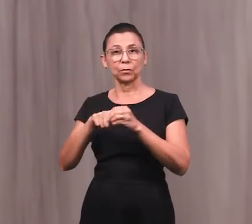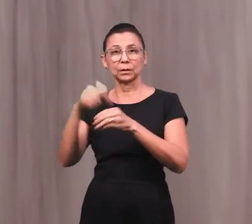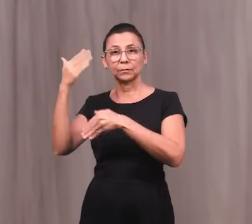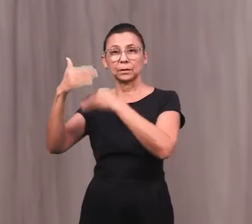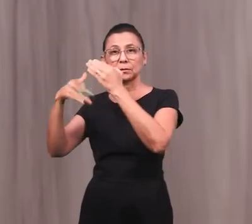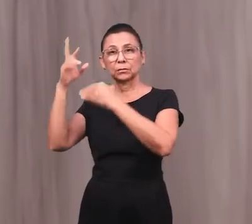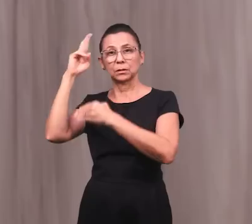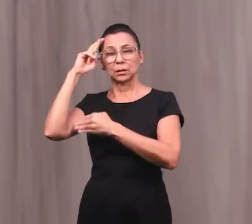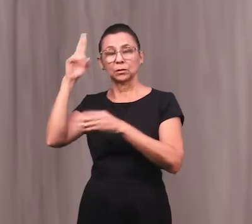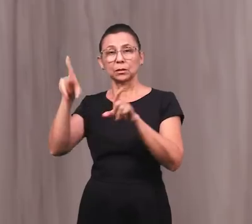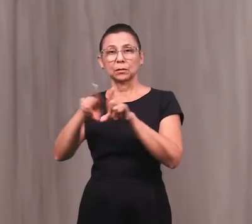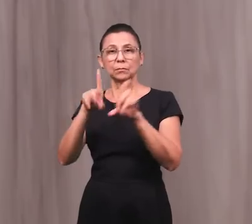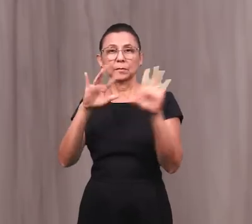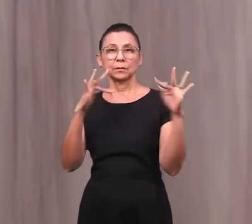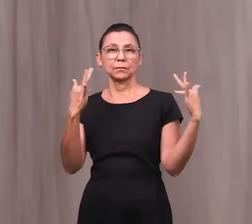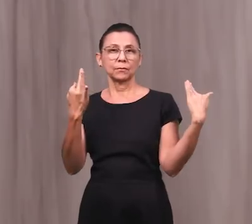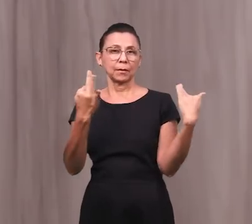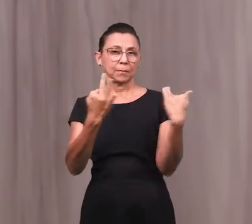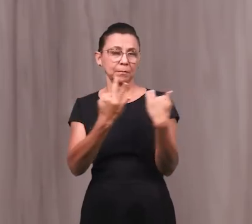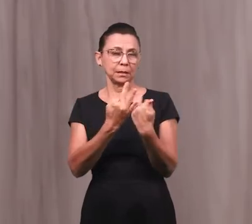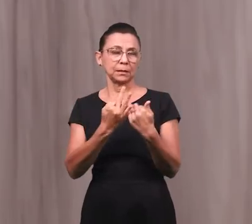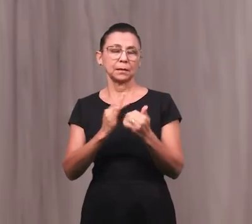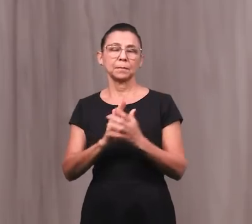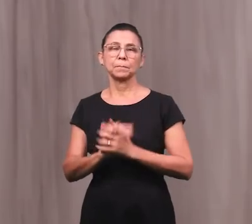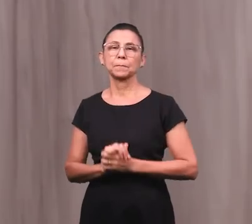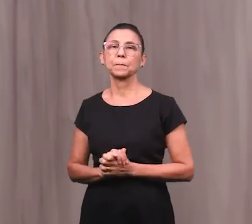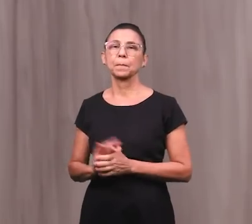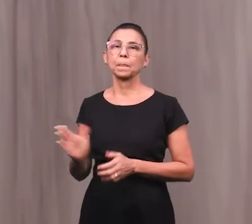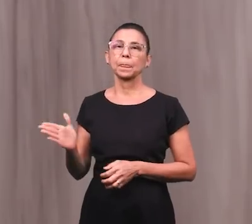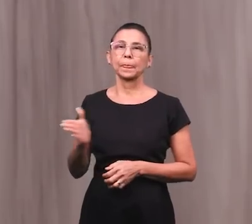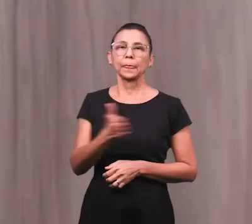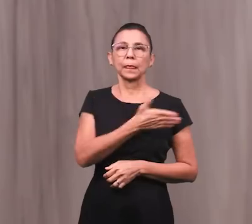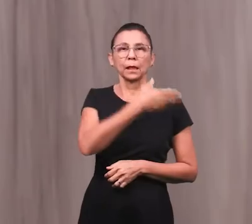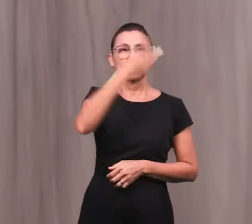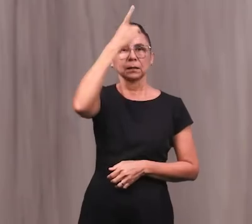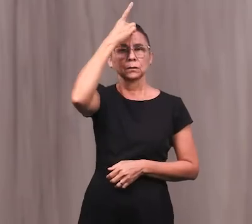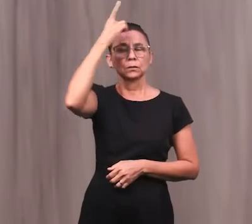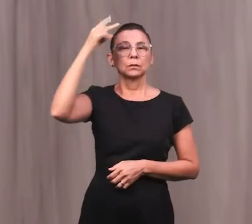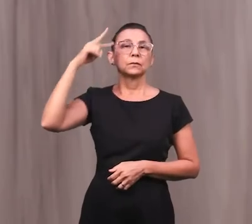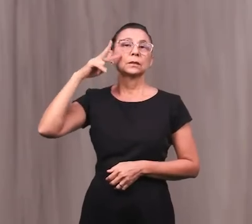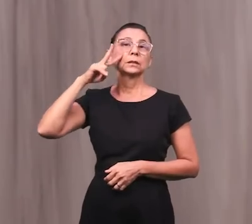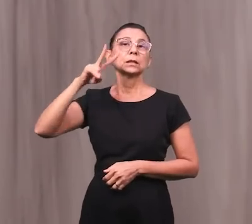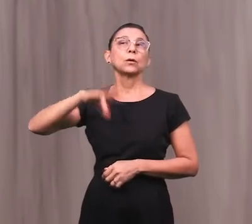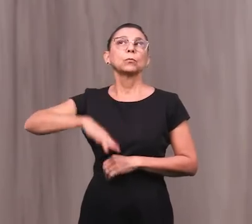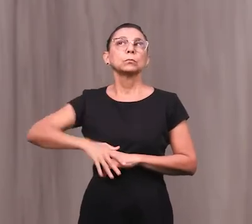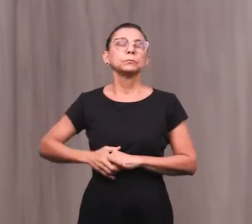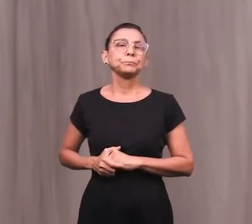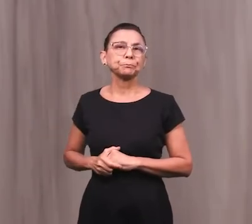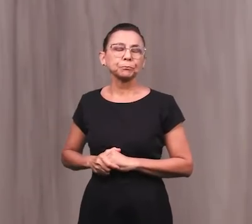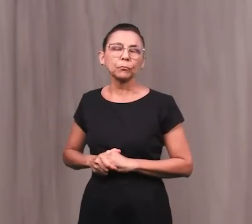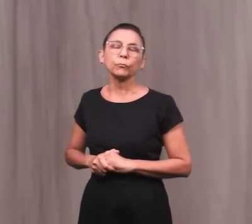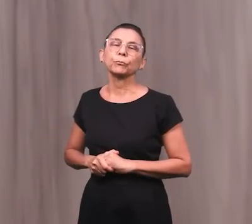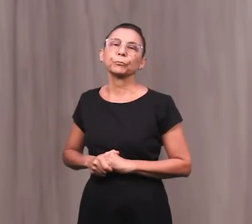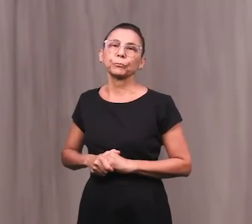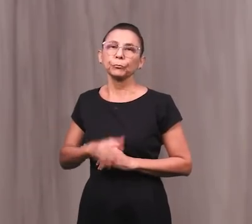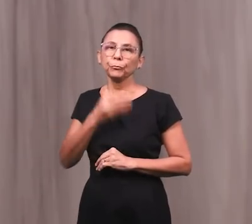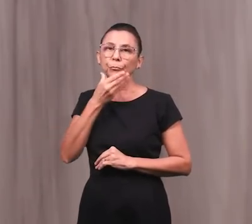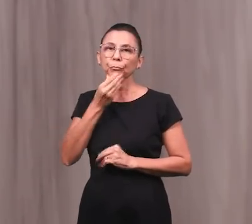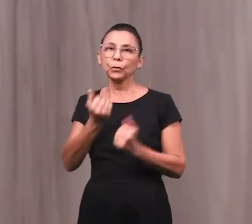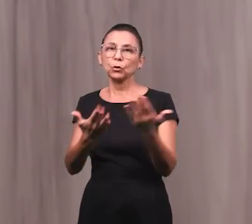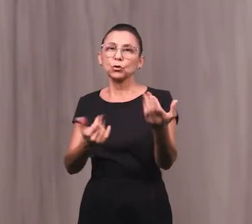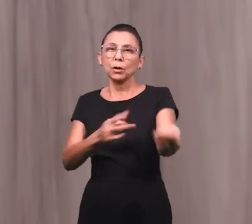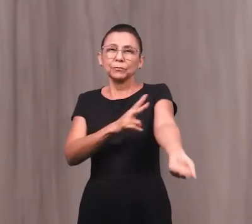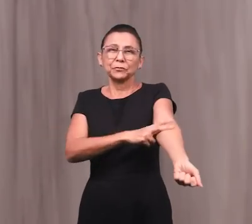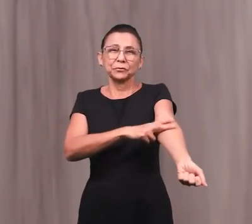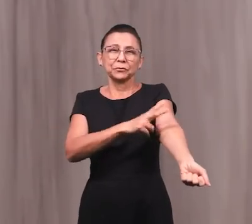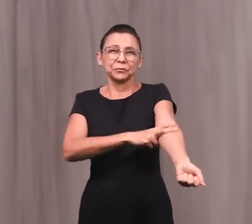família. O Senhor Deus também mostrou, numa visão, um jovem que está preso por vários vícios